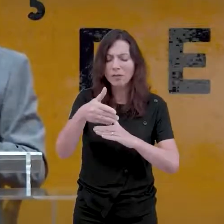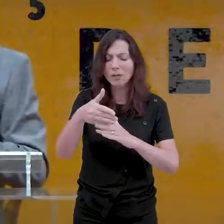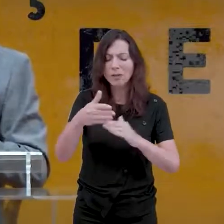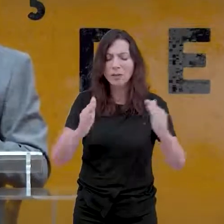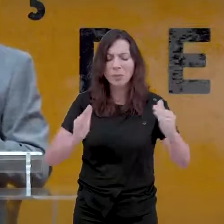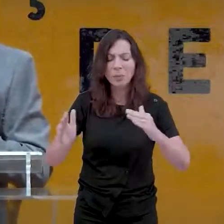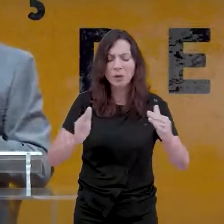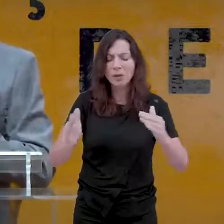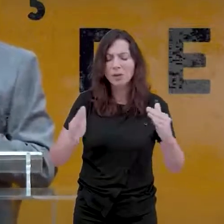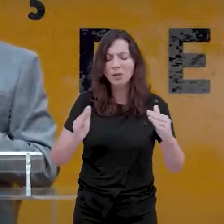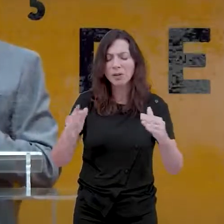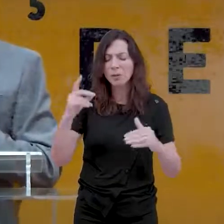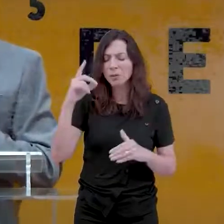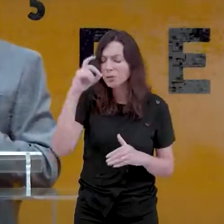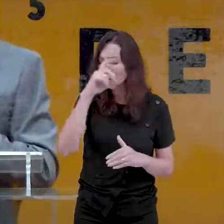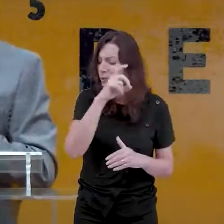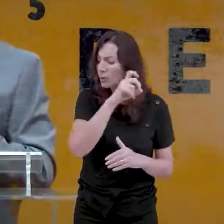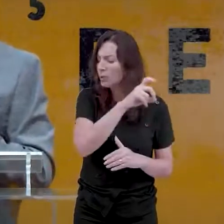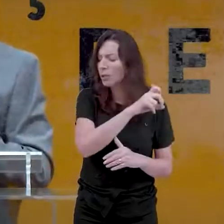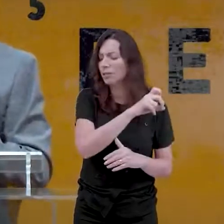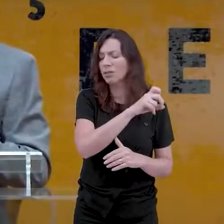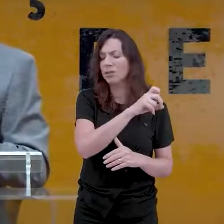secos, o vale das